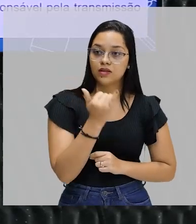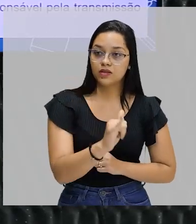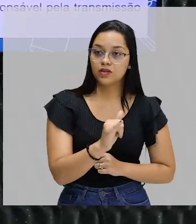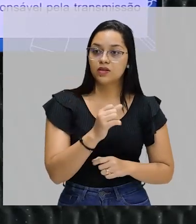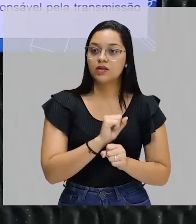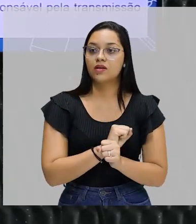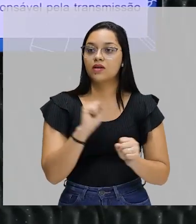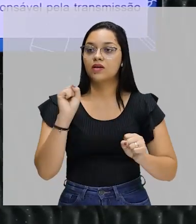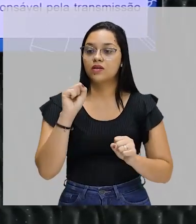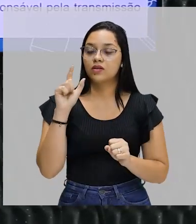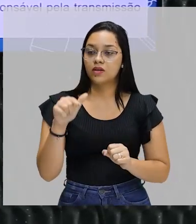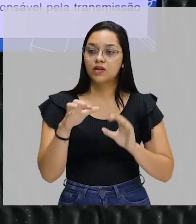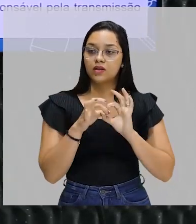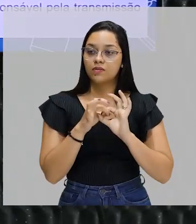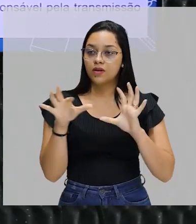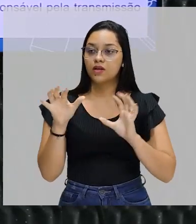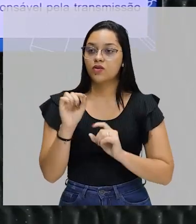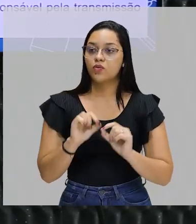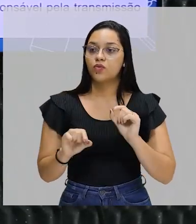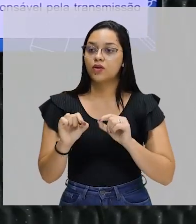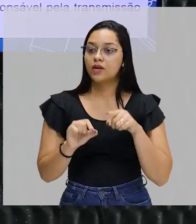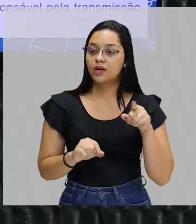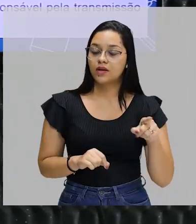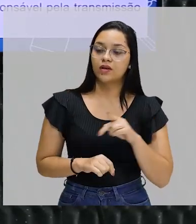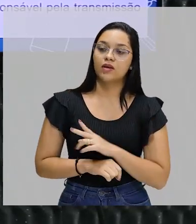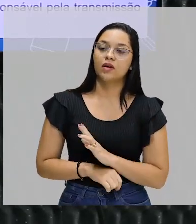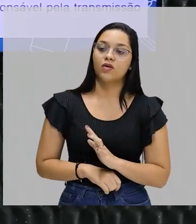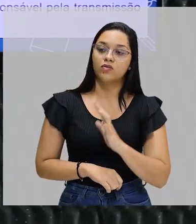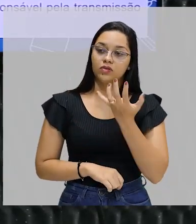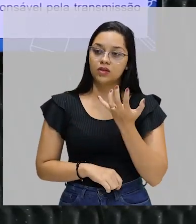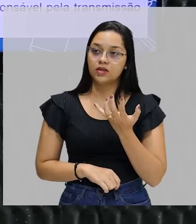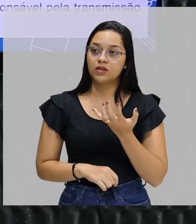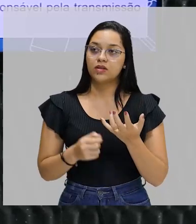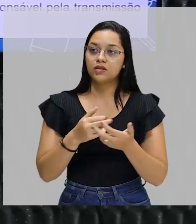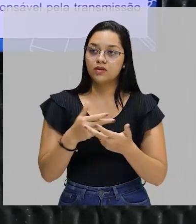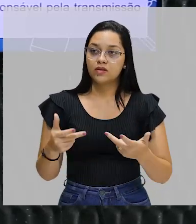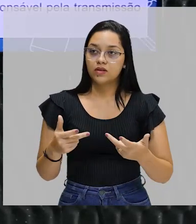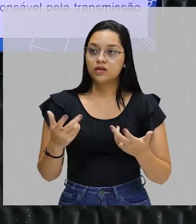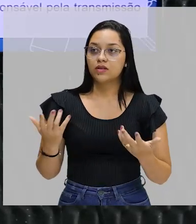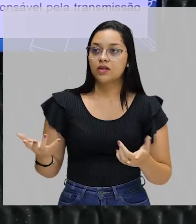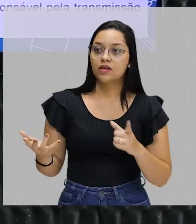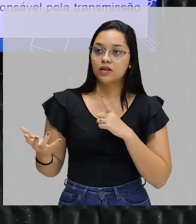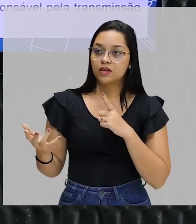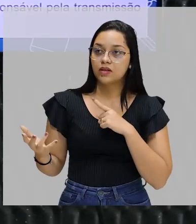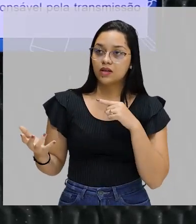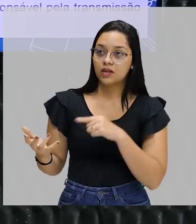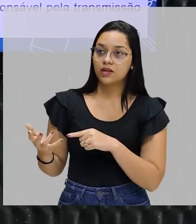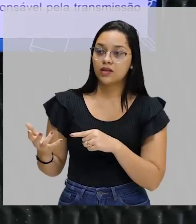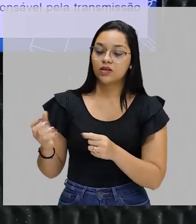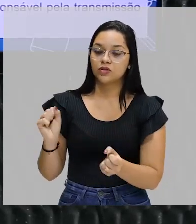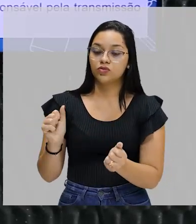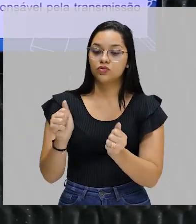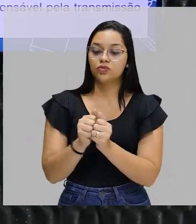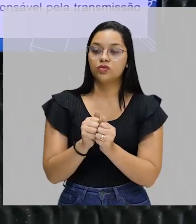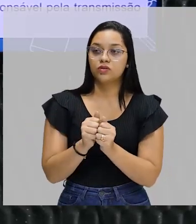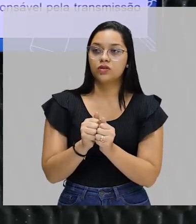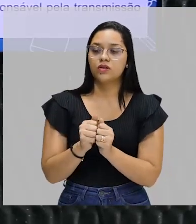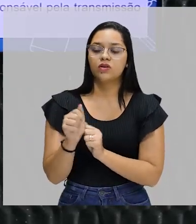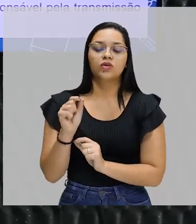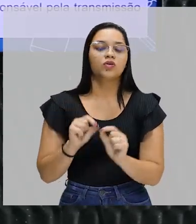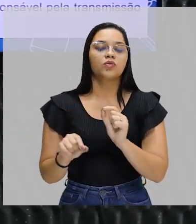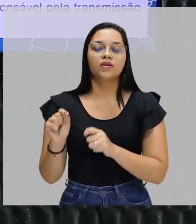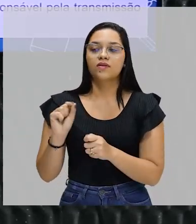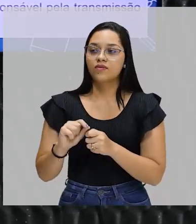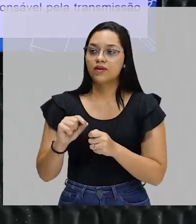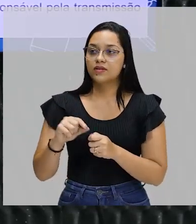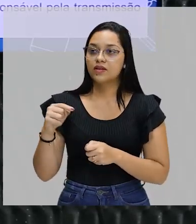muito grande que é liberada, era justamente ela que fazia com que essas partículas ficassem ali presas, unidas. E o que faz